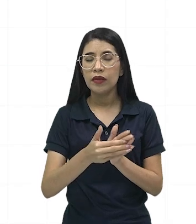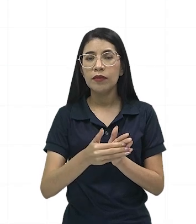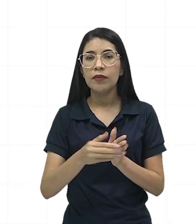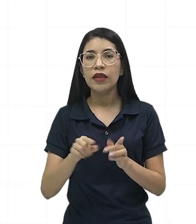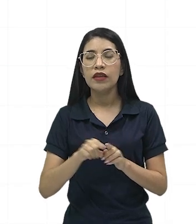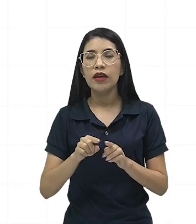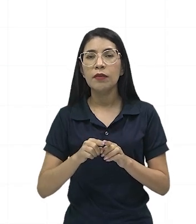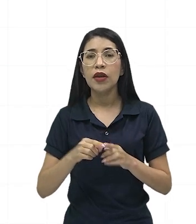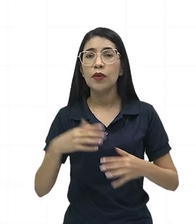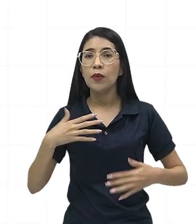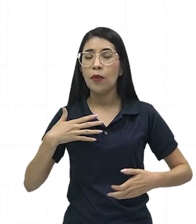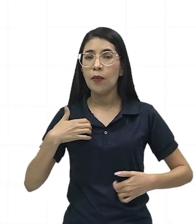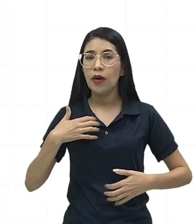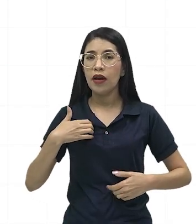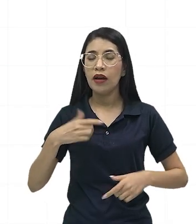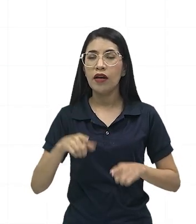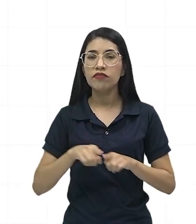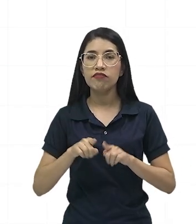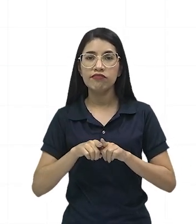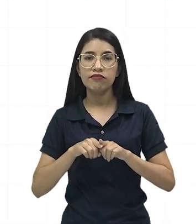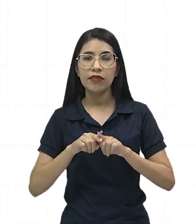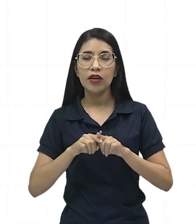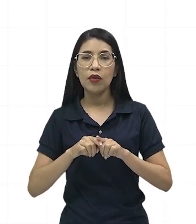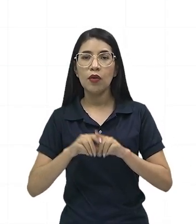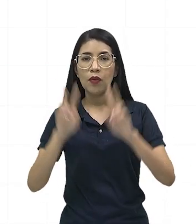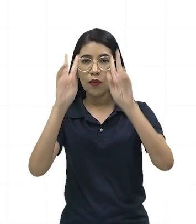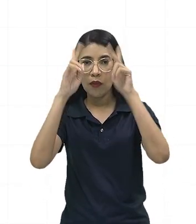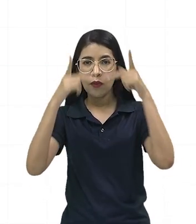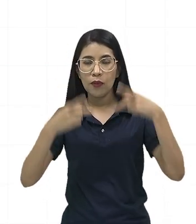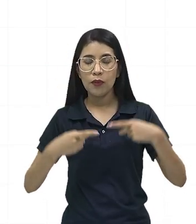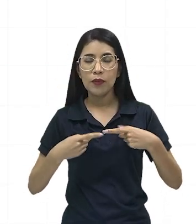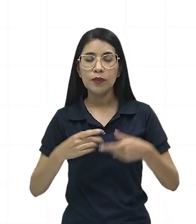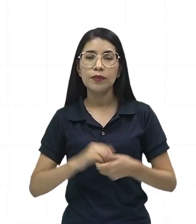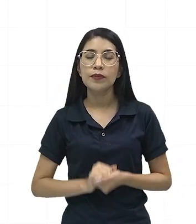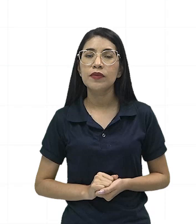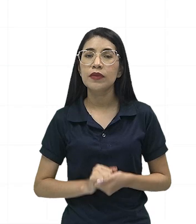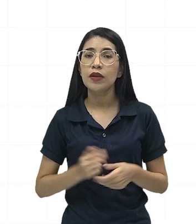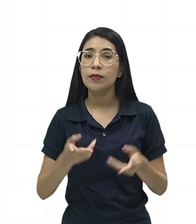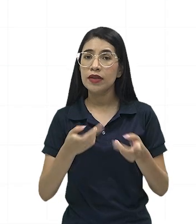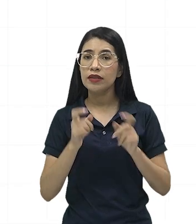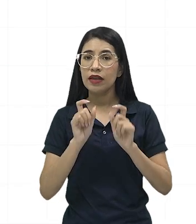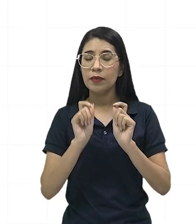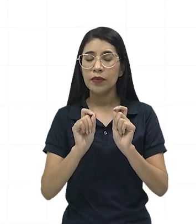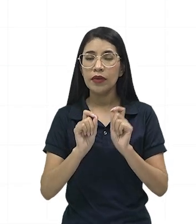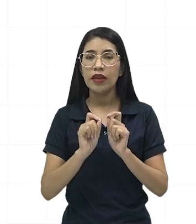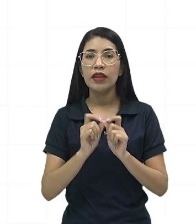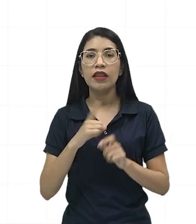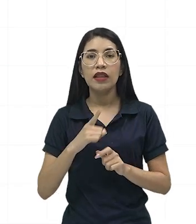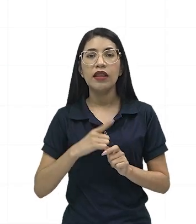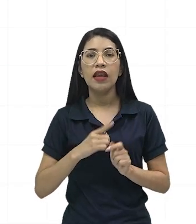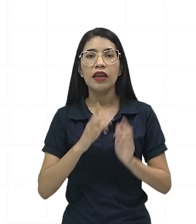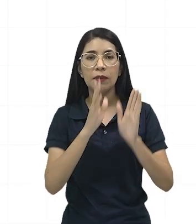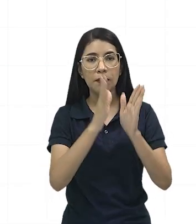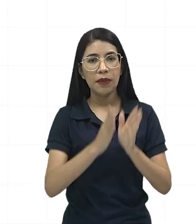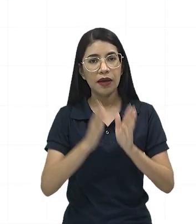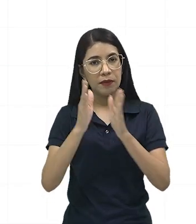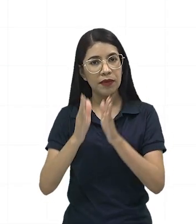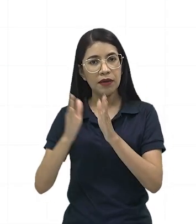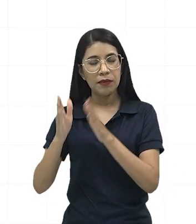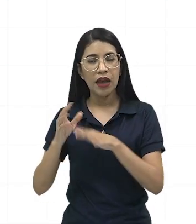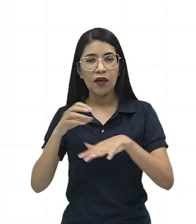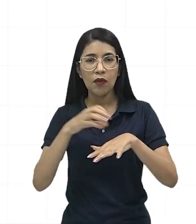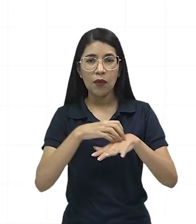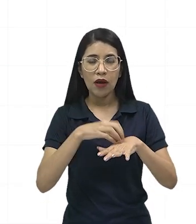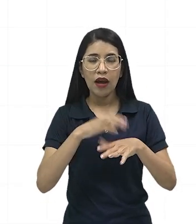o chimpanzé e o homem, né, ou seja, o ser humano. E você observa que todos eles estão classificados no seu devido